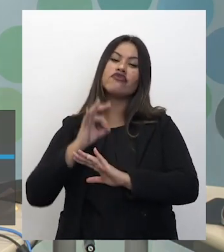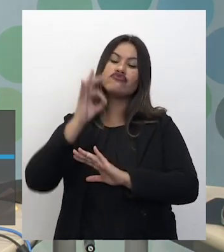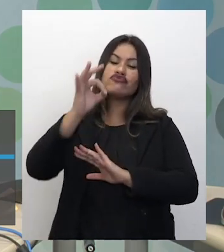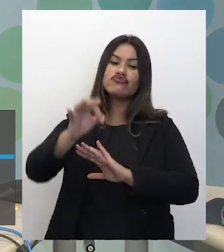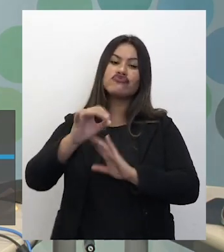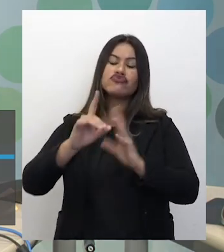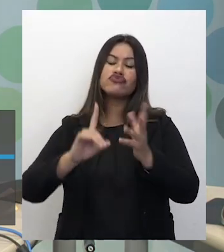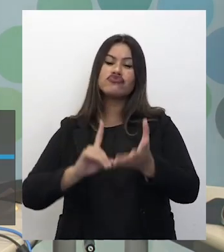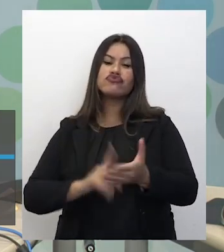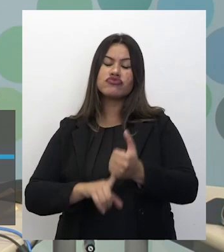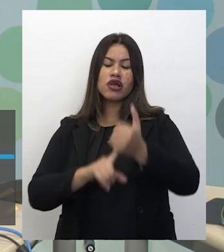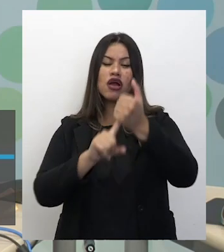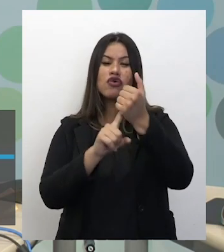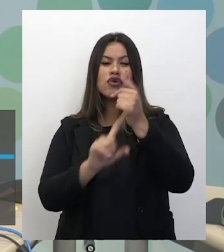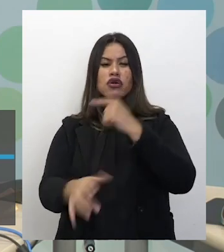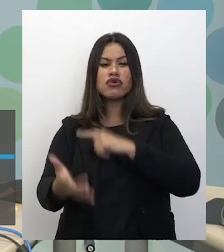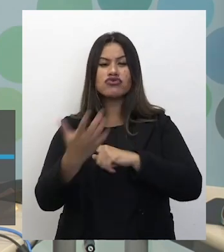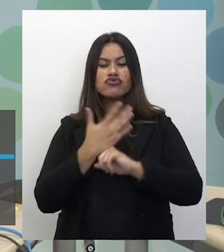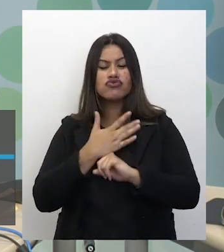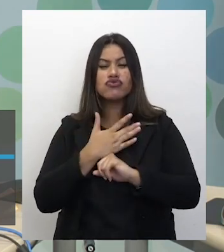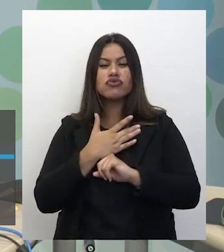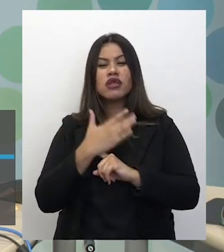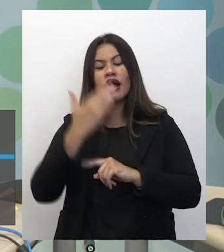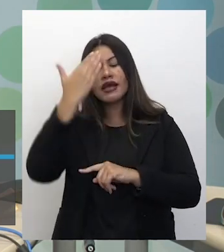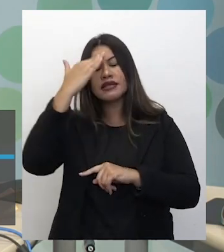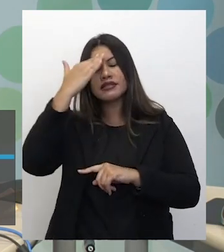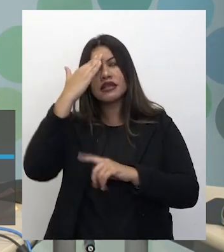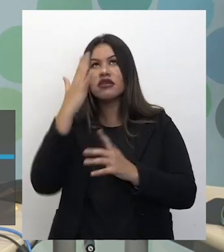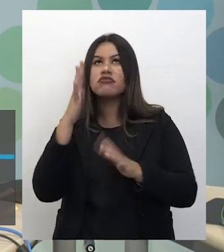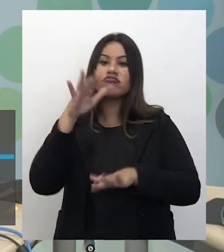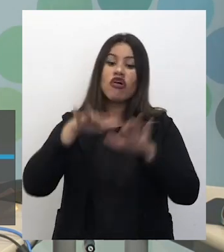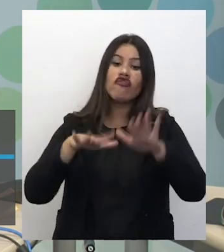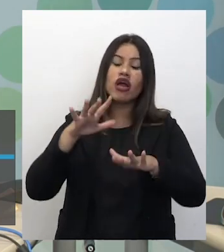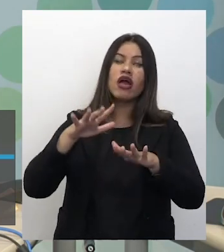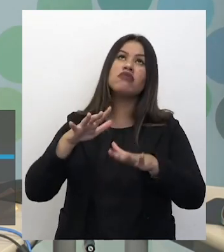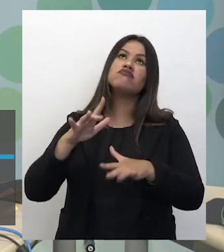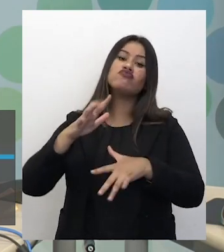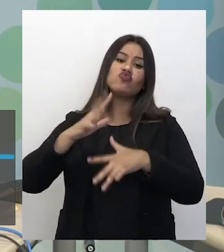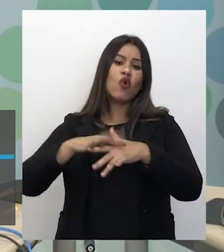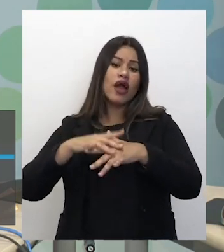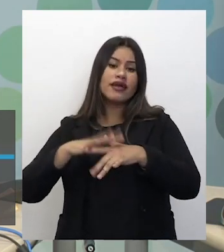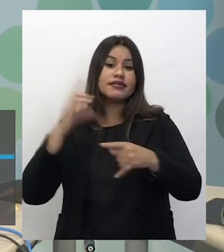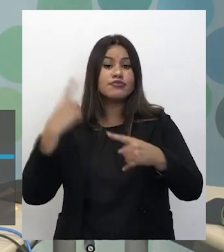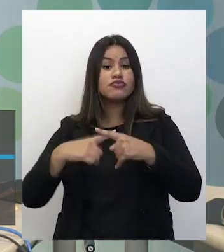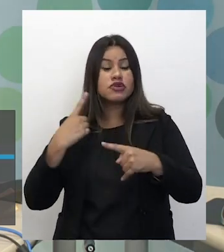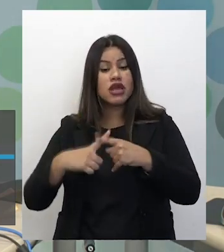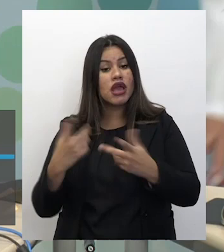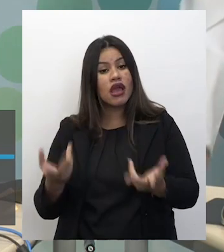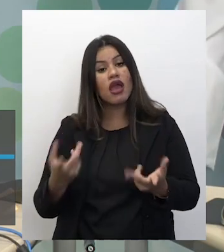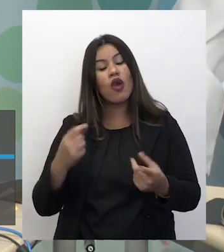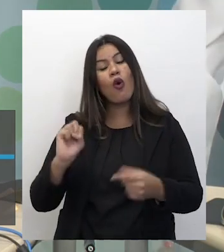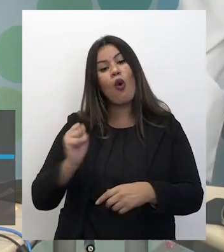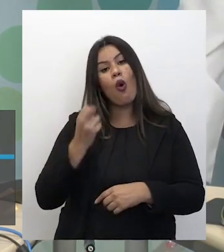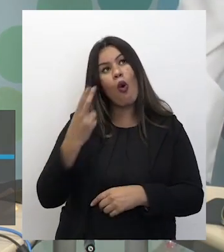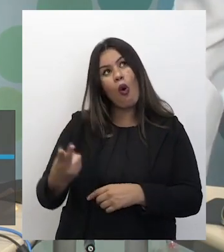pode determinar ali a propensão a determinadas doenças, algumas coisas que a gente